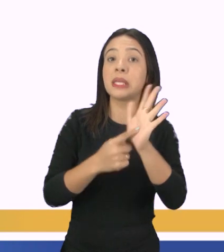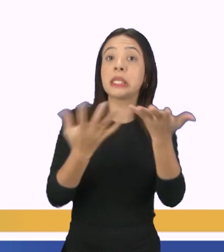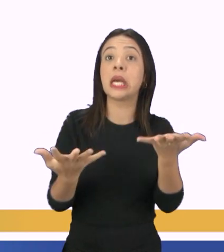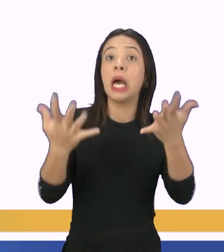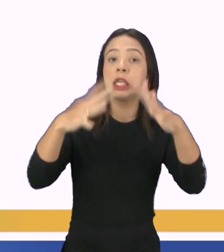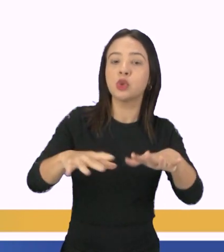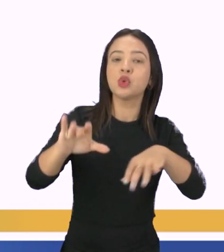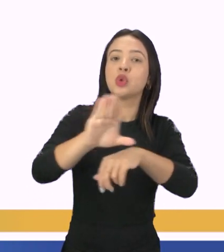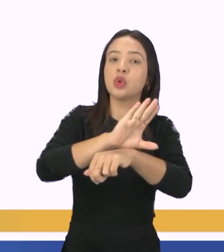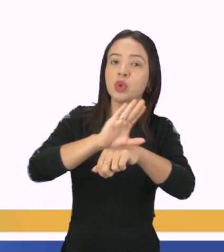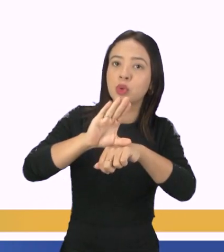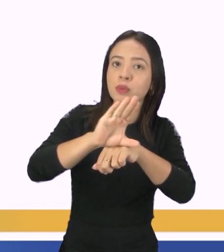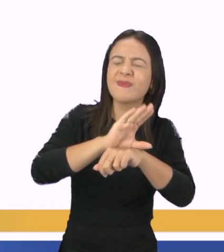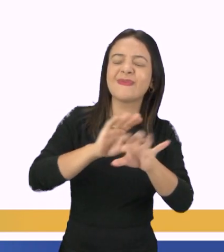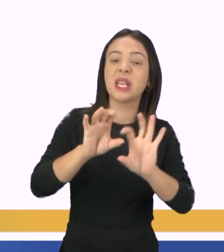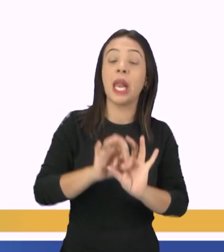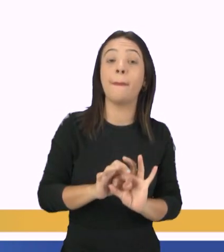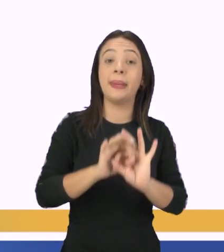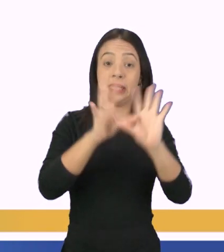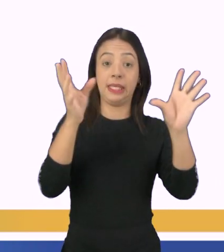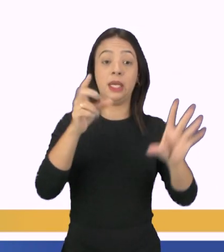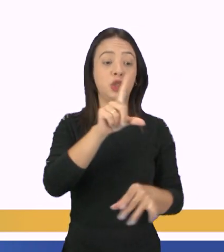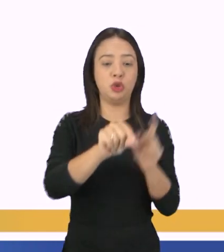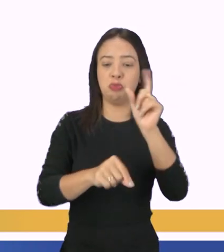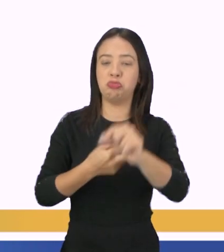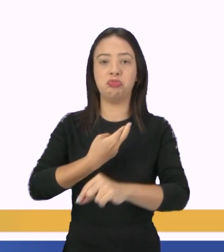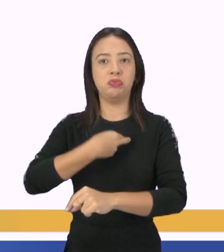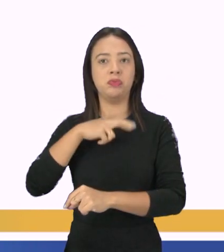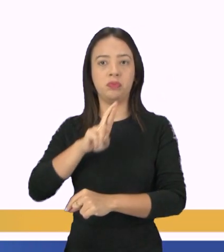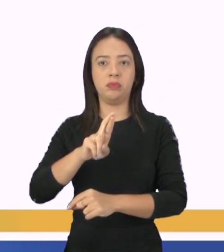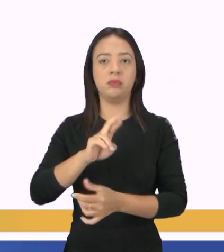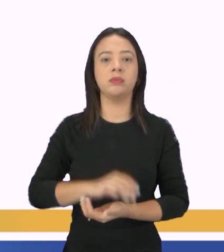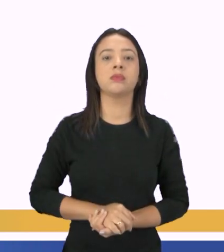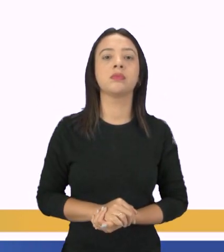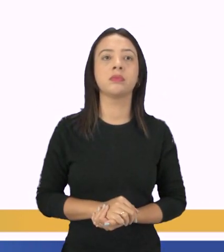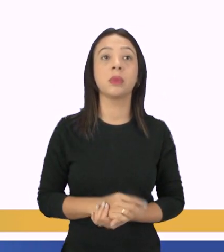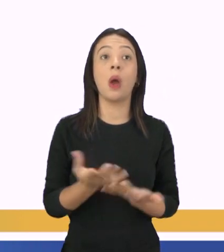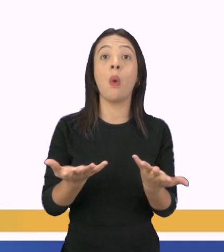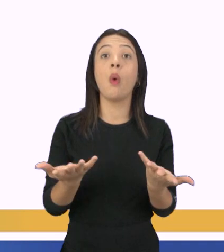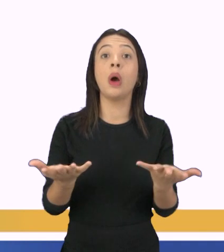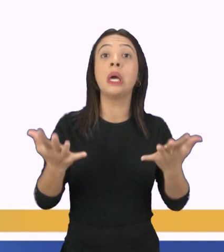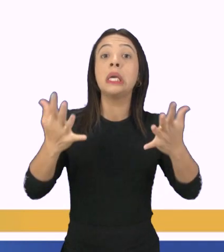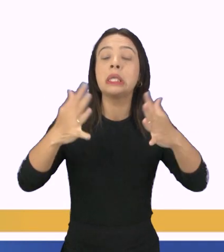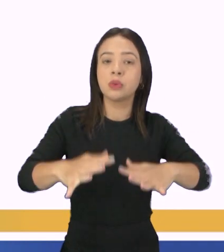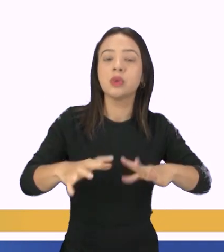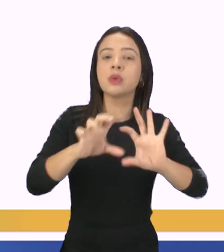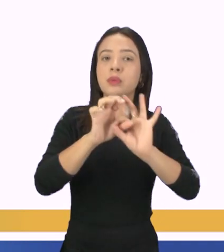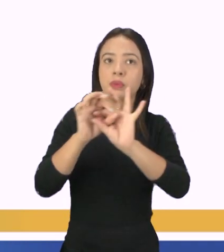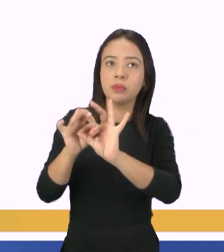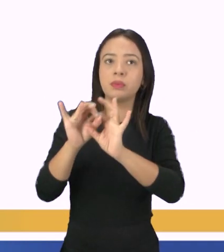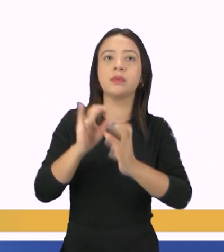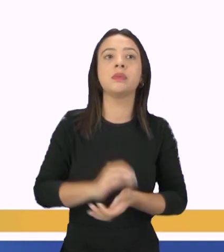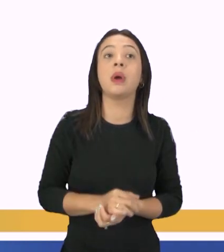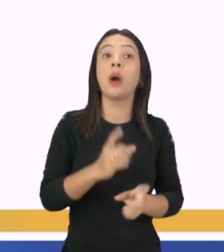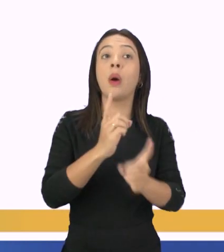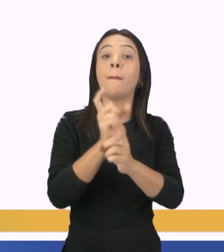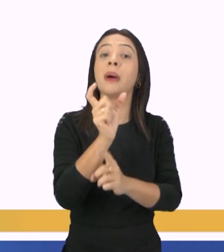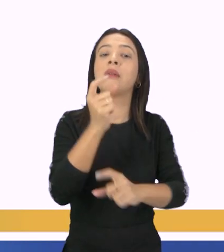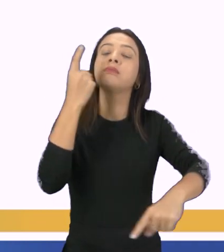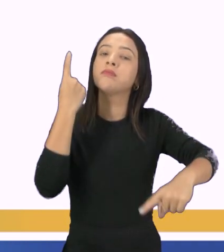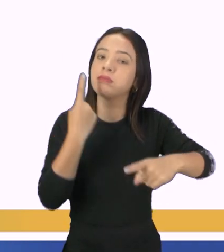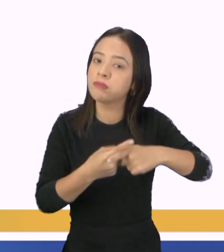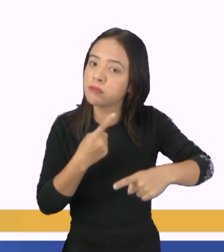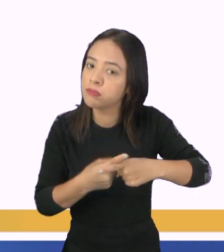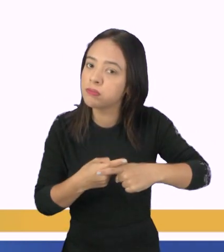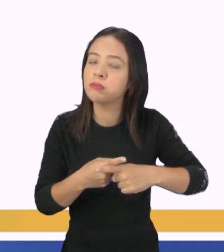na Constituição do direito à liberdade de culto. Então, ela vai fazer uma inclusão, ela vai ser um conectivo de inclusão, que a gente encontra na